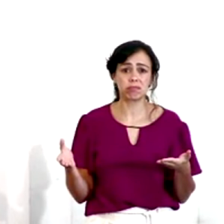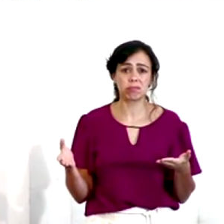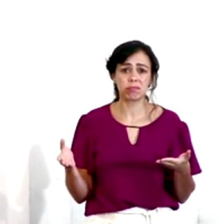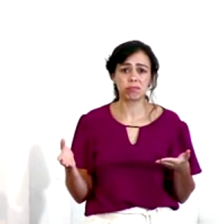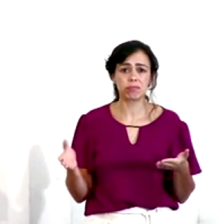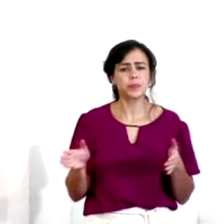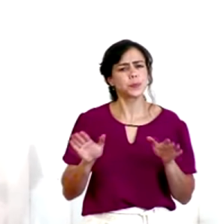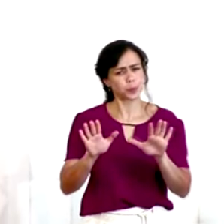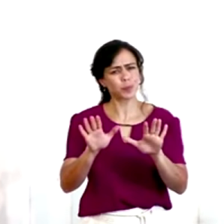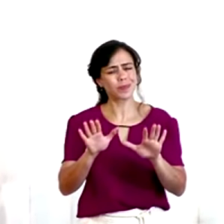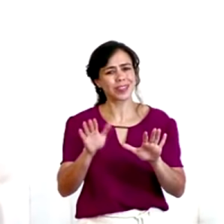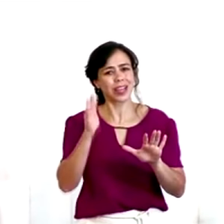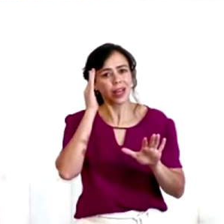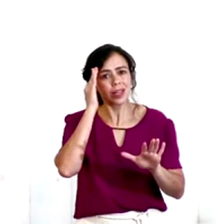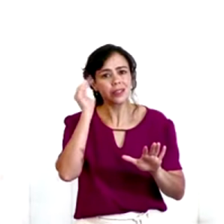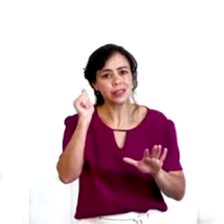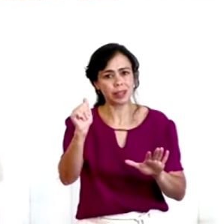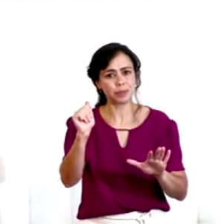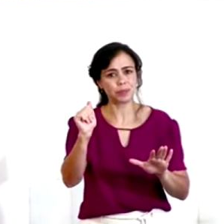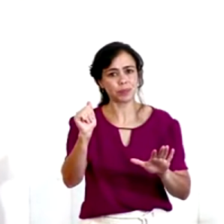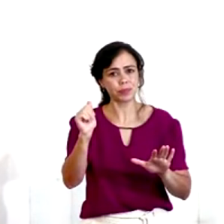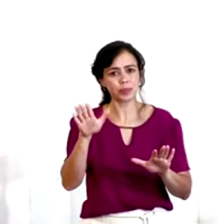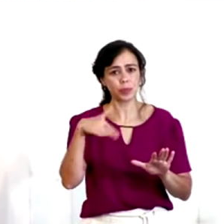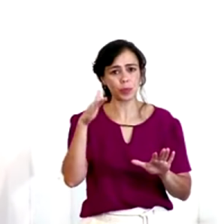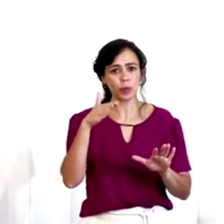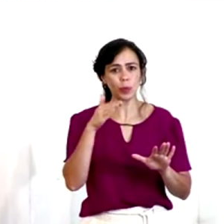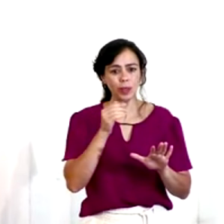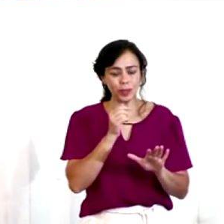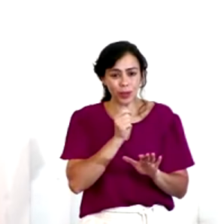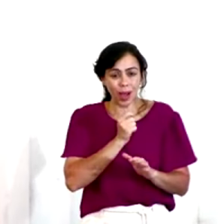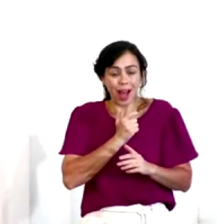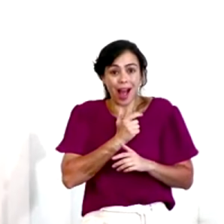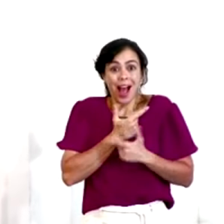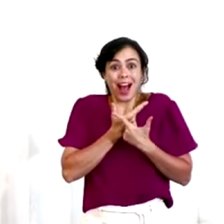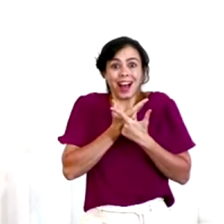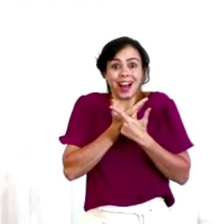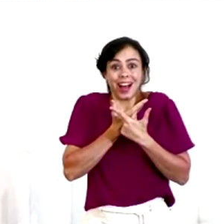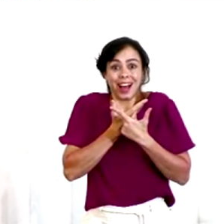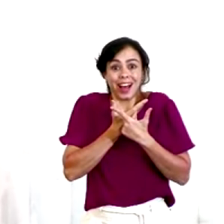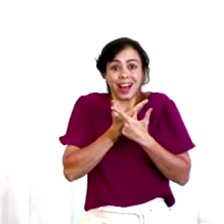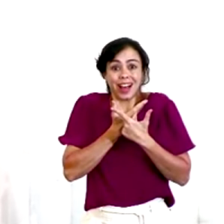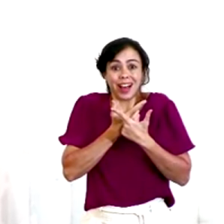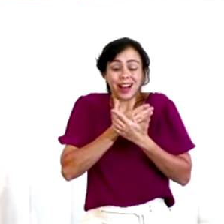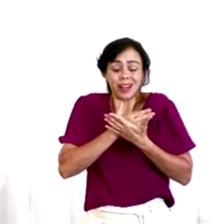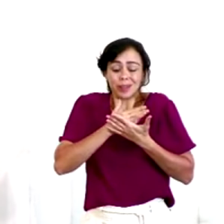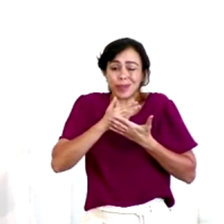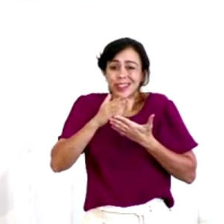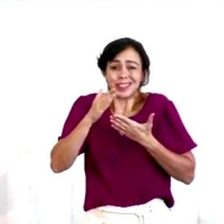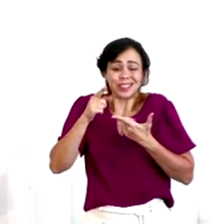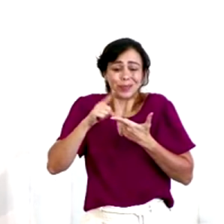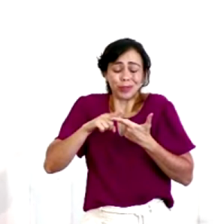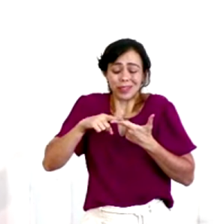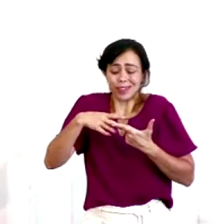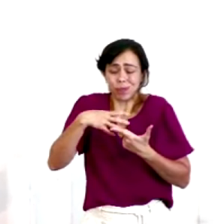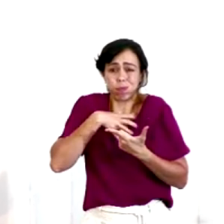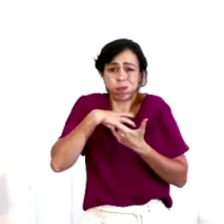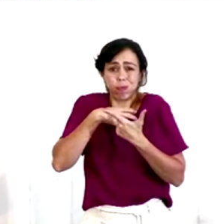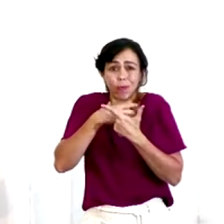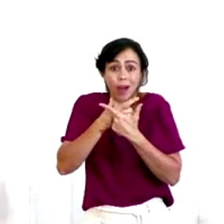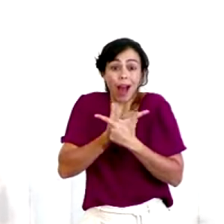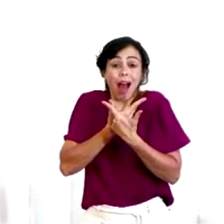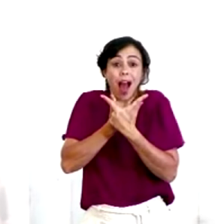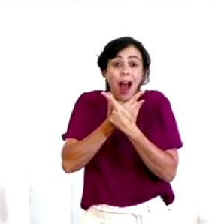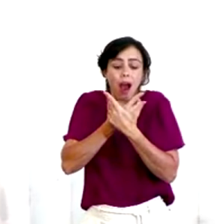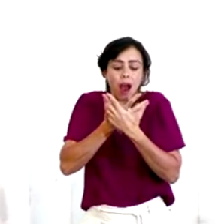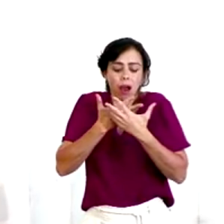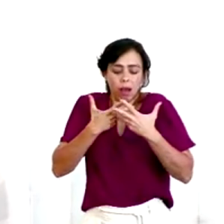Sabe quando o riso deixa o rosto? Quando o sentido ou o propósito da vida se